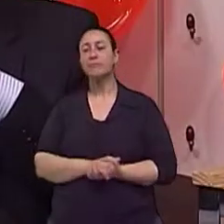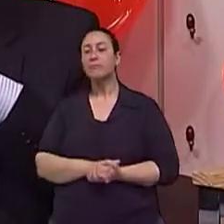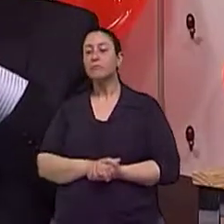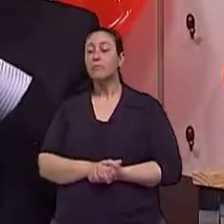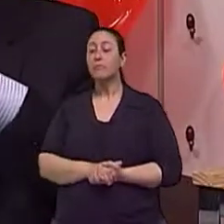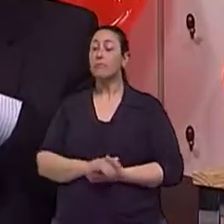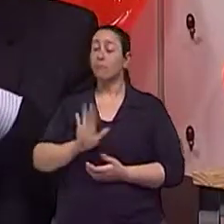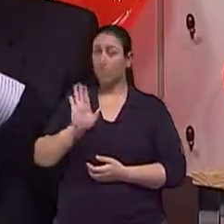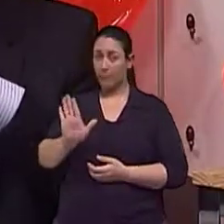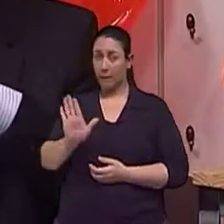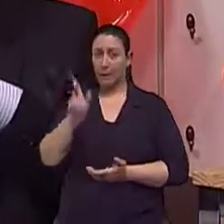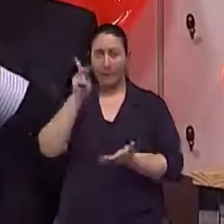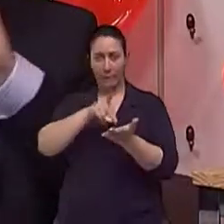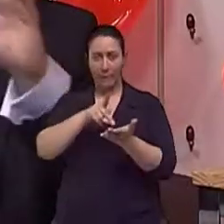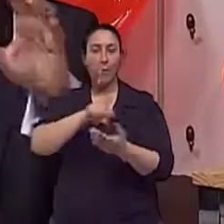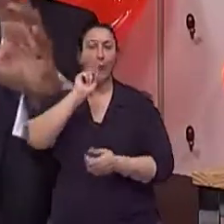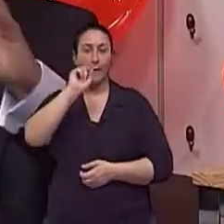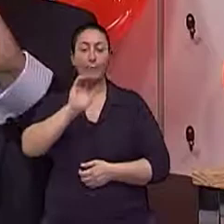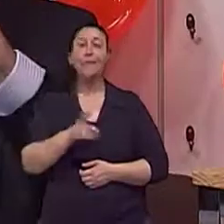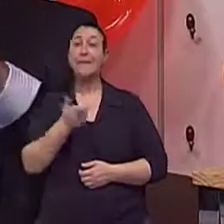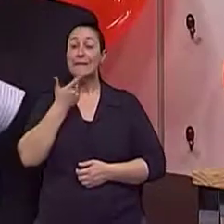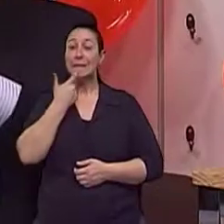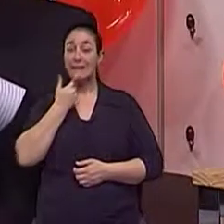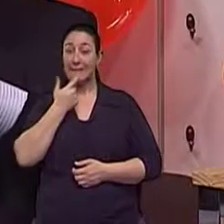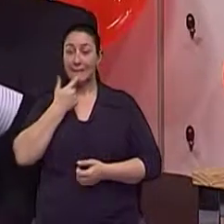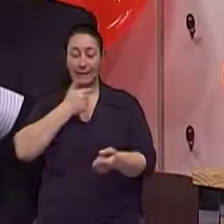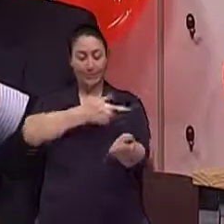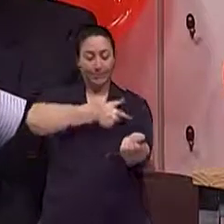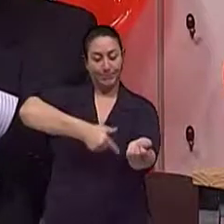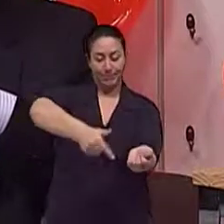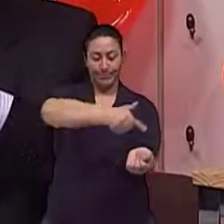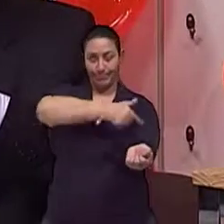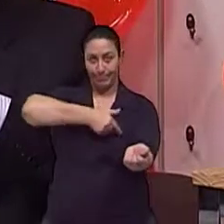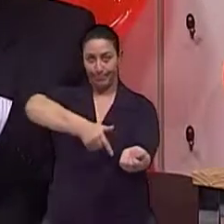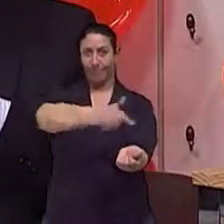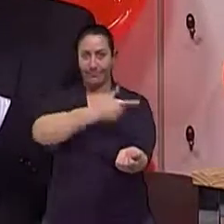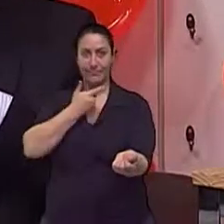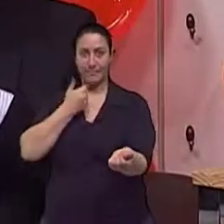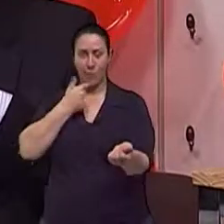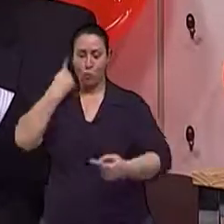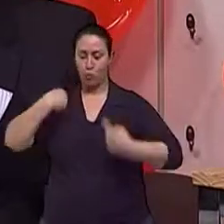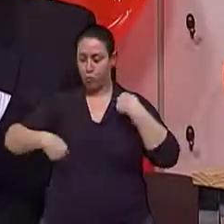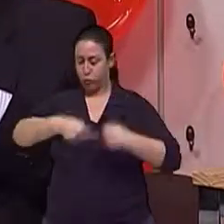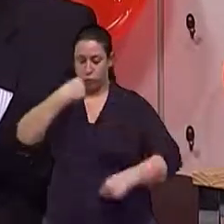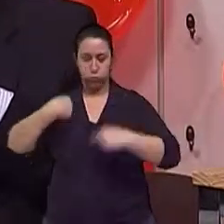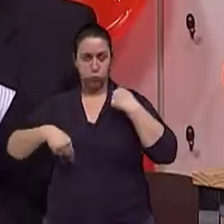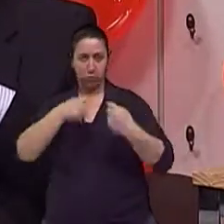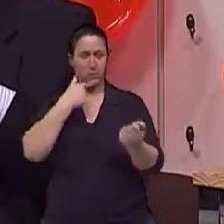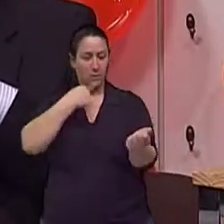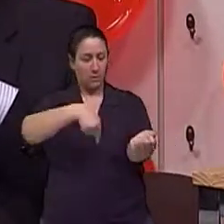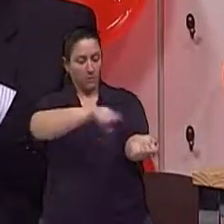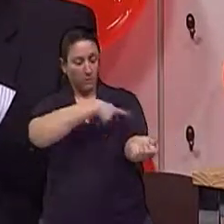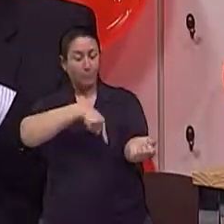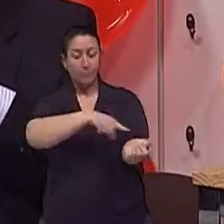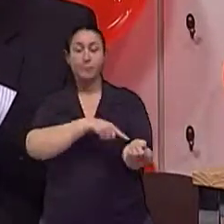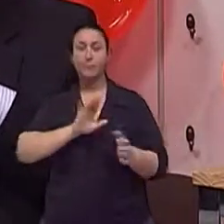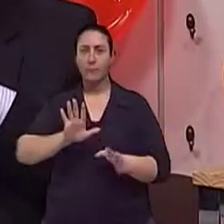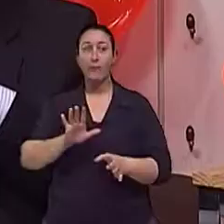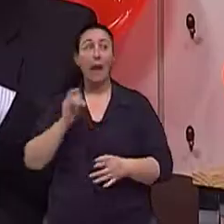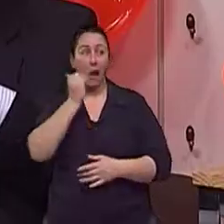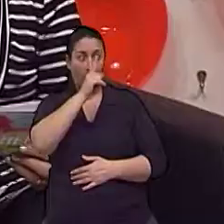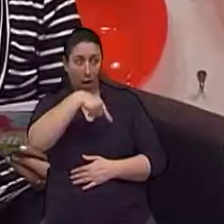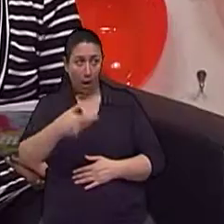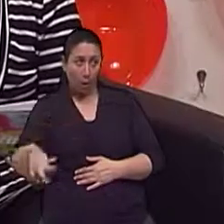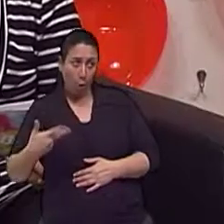é a pressão sanguínea dentro do sistema circulatório dentro das nossas artérias Tá o que que a gente